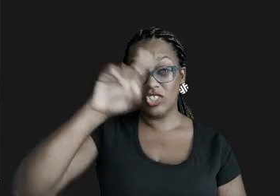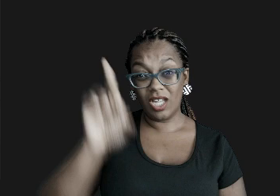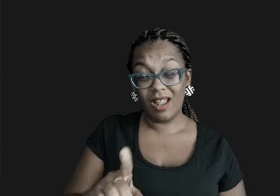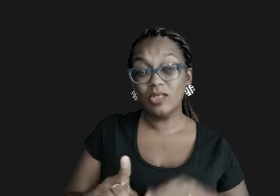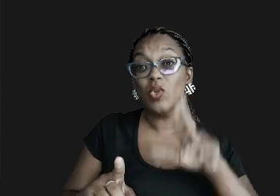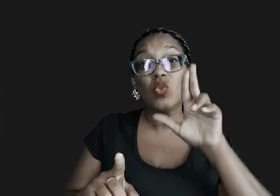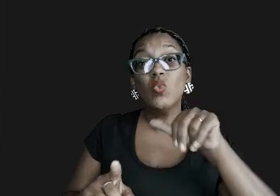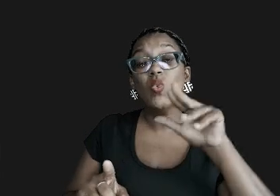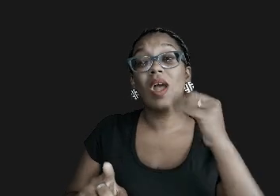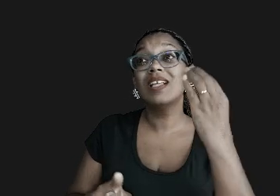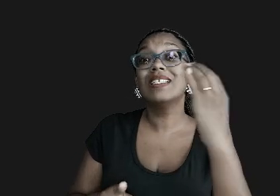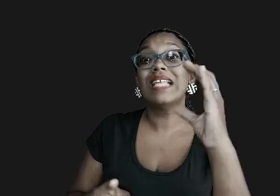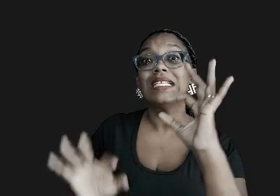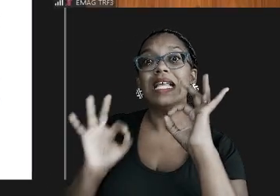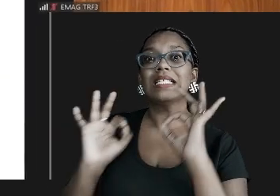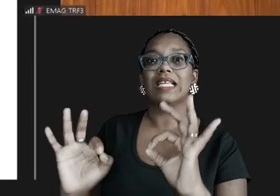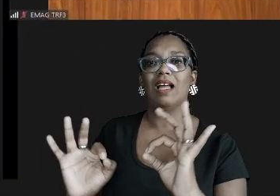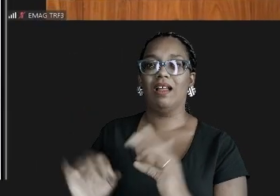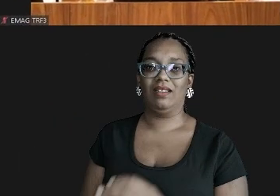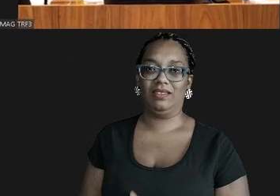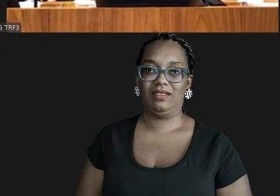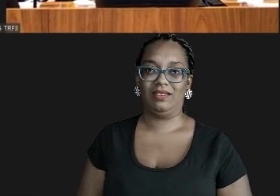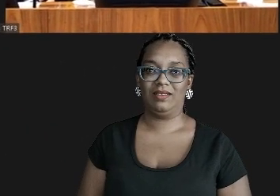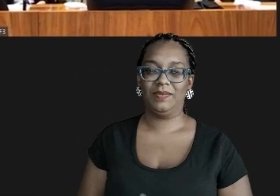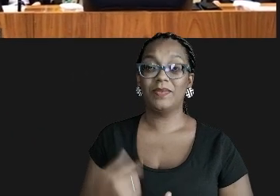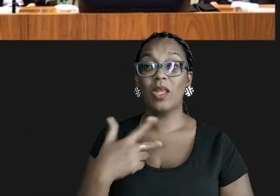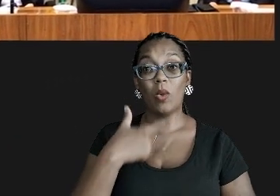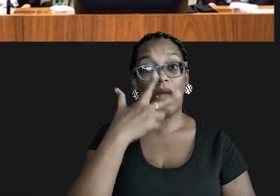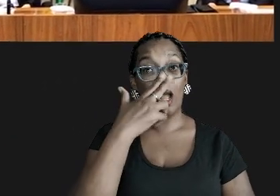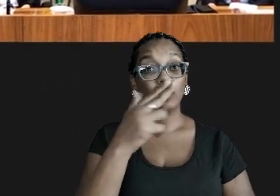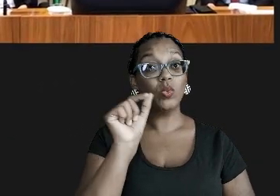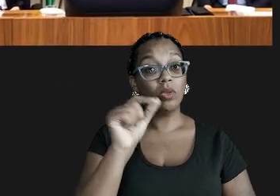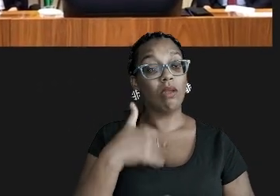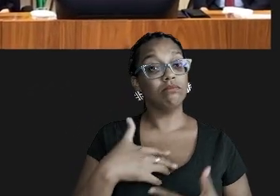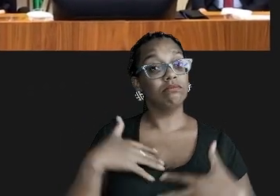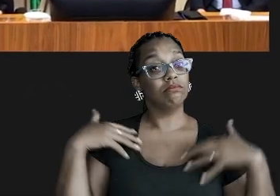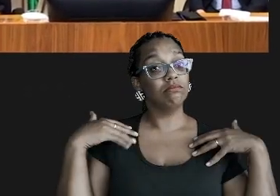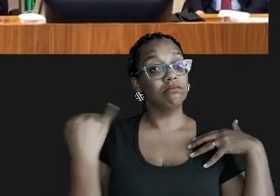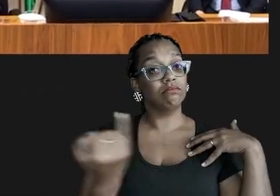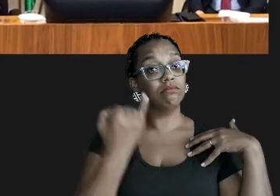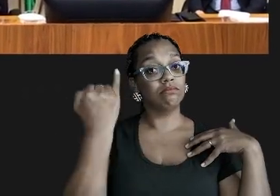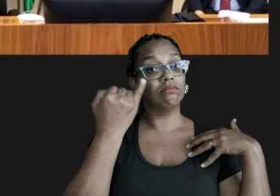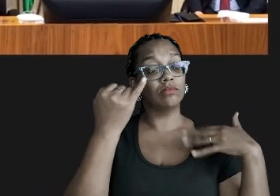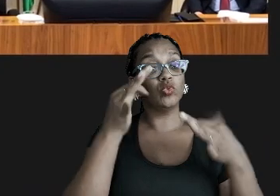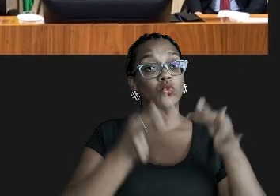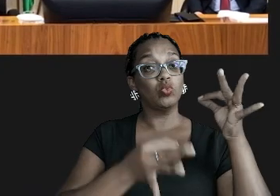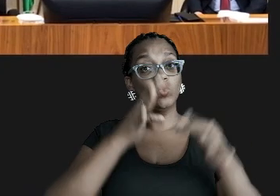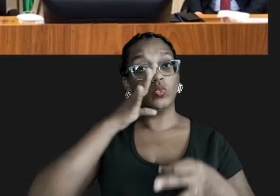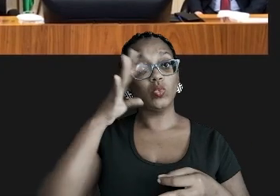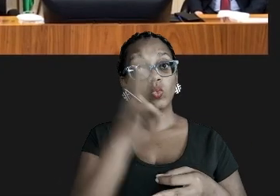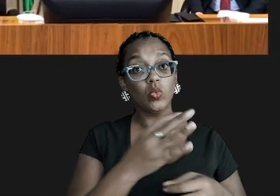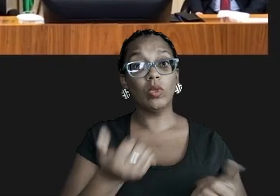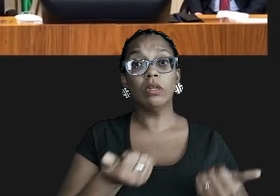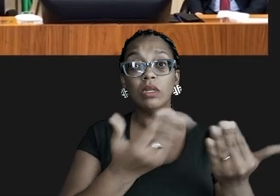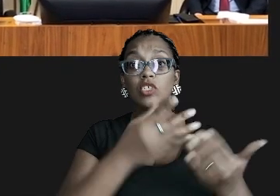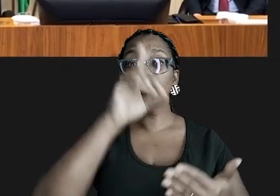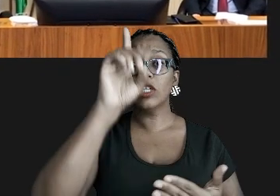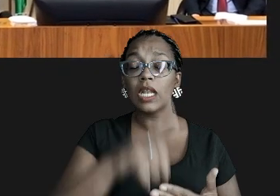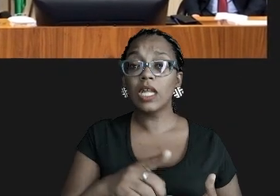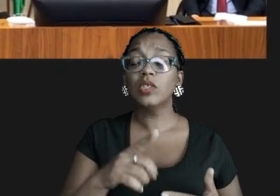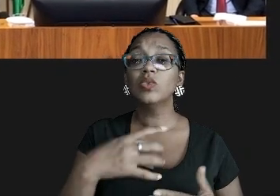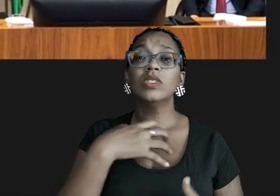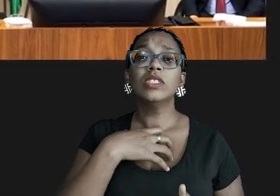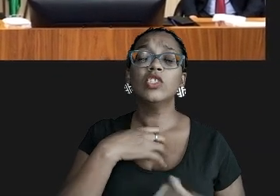e nunca será uma ciência exata e eu acho que isso enobrece a função dos jogadores dos aplicadores do direito